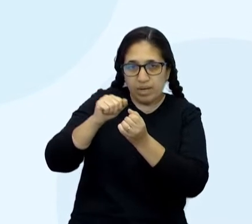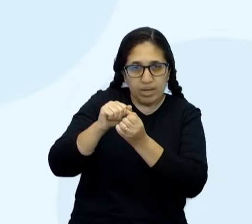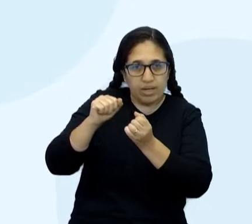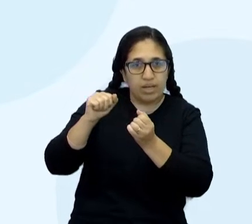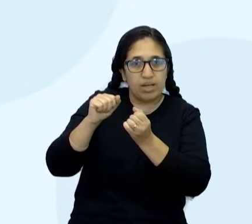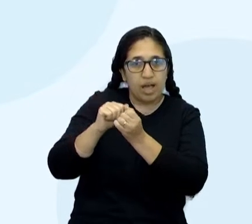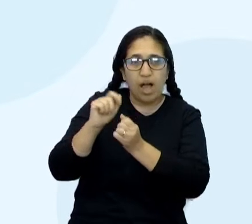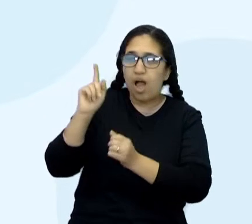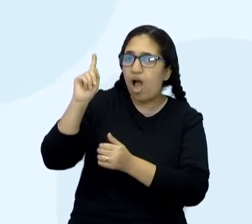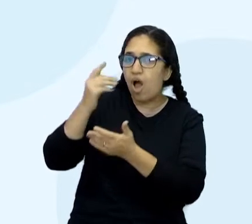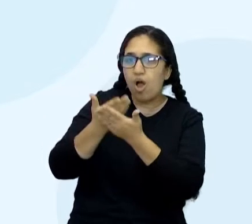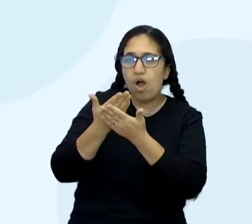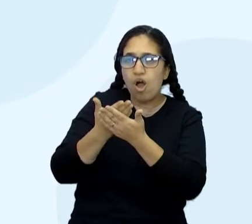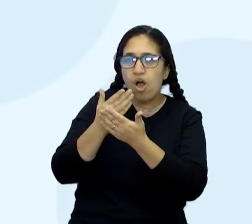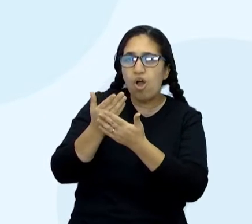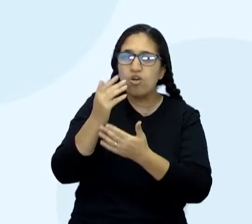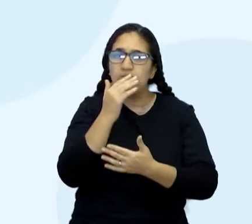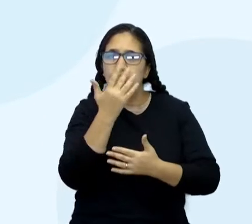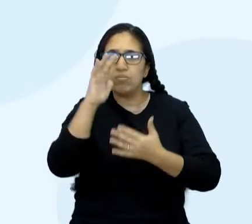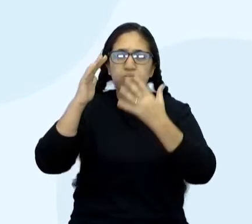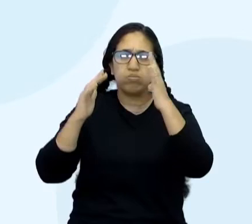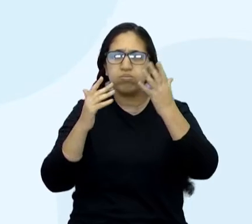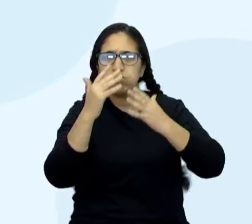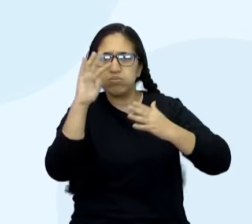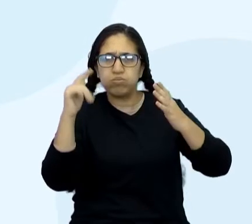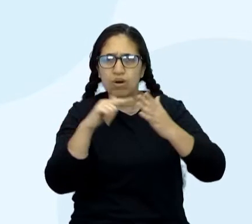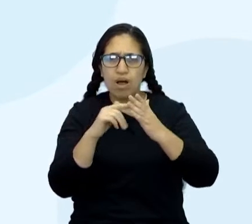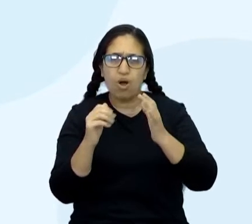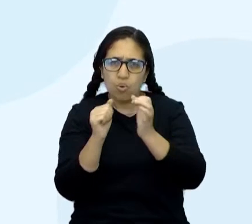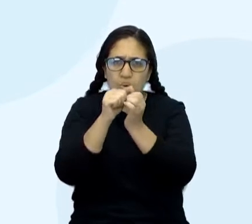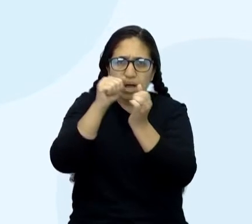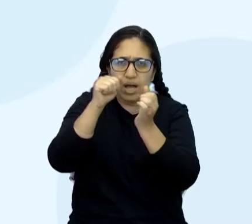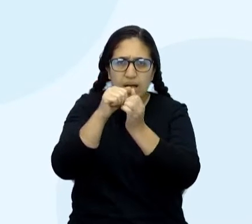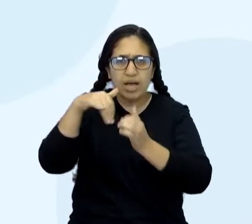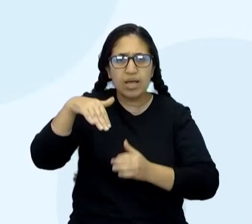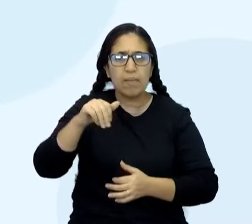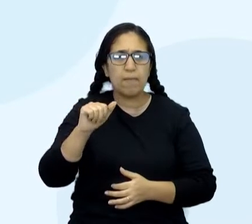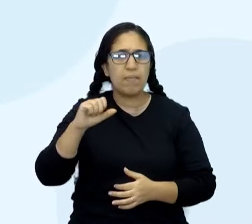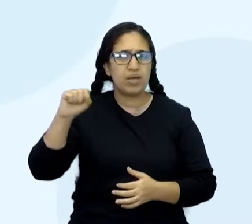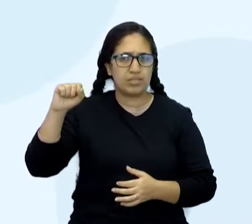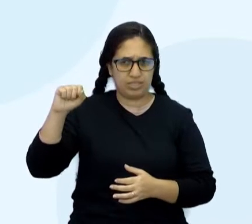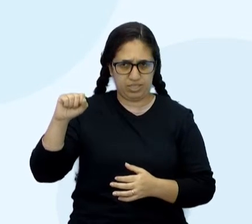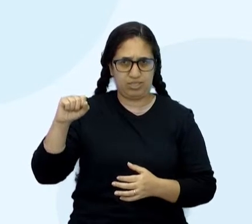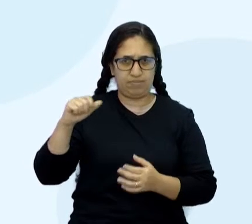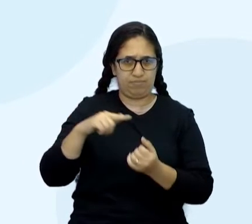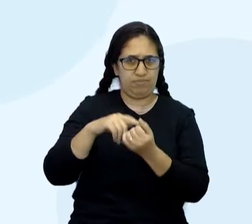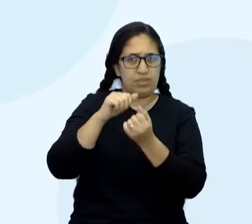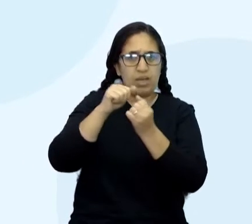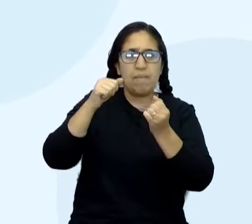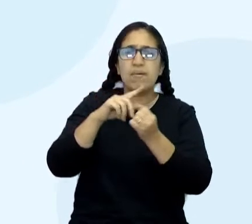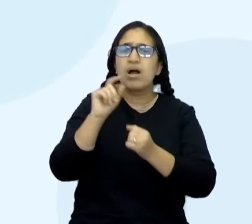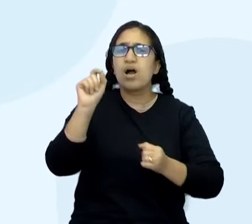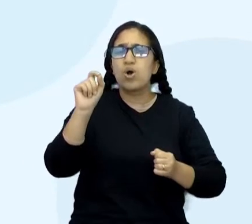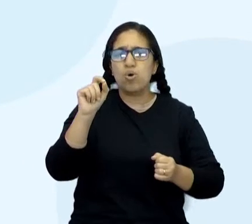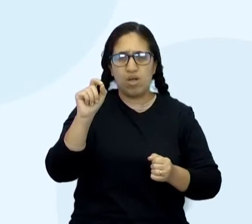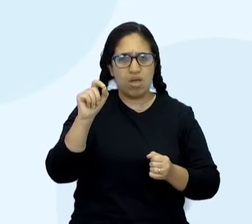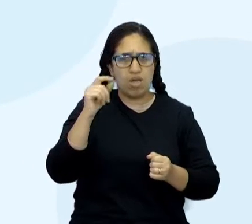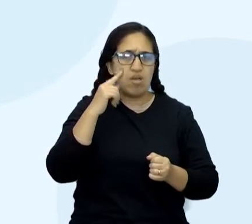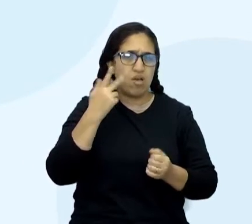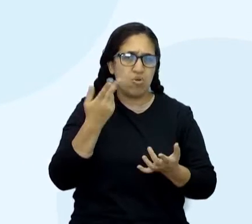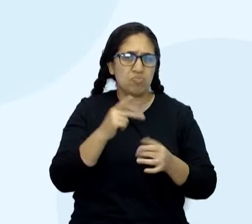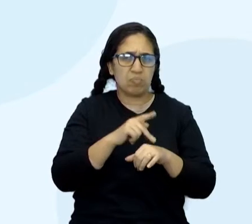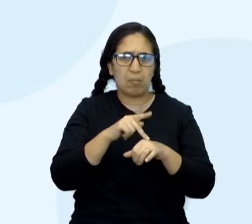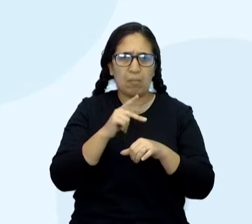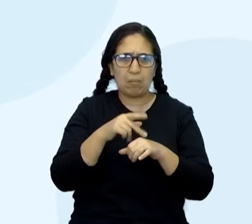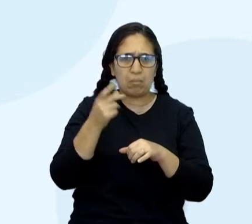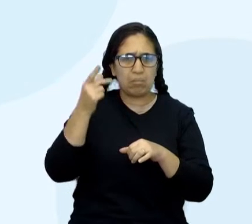Magnetismo é um estudo de fenômenos associados aos ímãs num primeiro momento, né? O que é um ímã? É um minério, tá